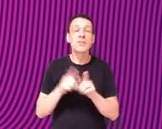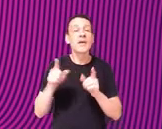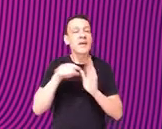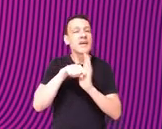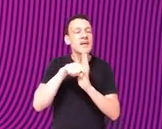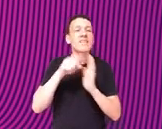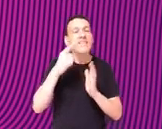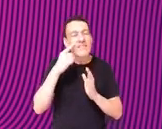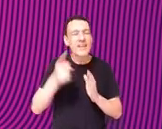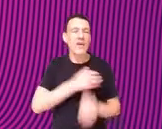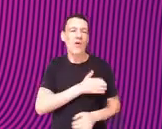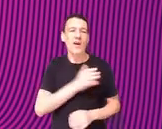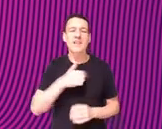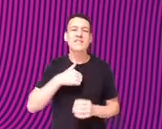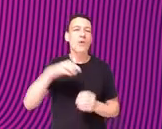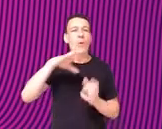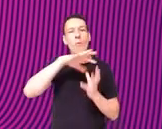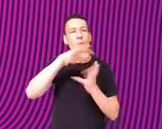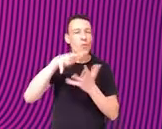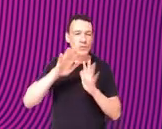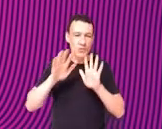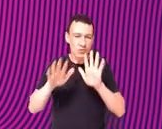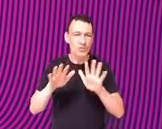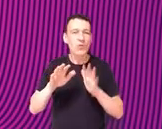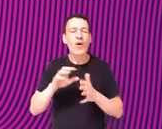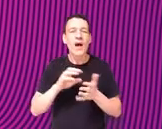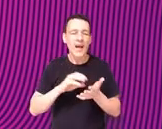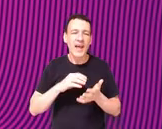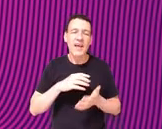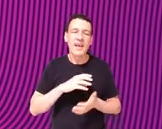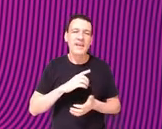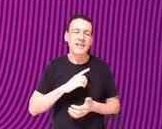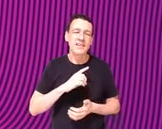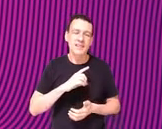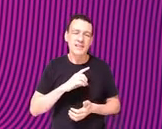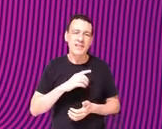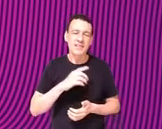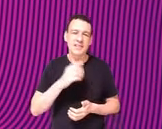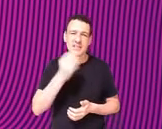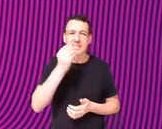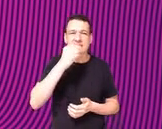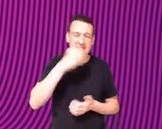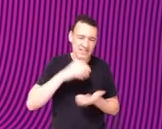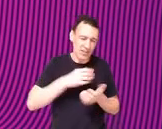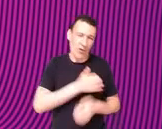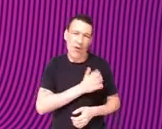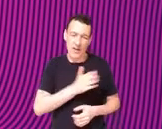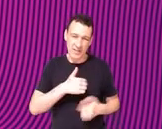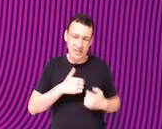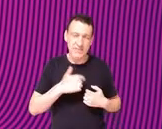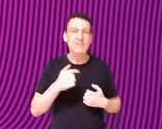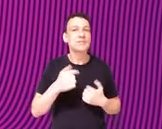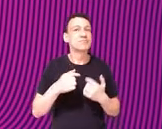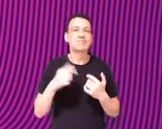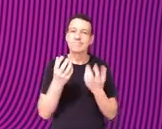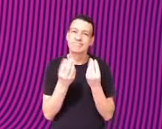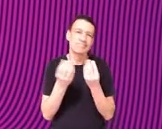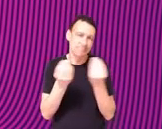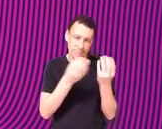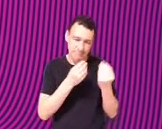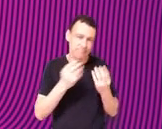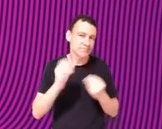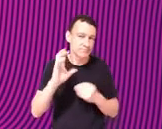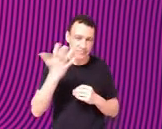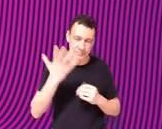insuficiência cardíaca tem um papel e um peso muito significativo. Existe também um objetivo que é